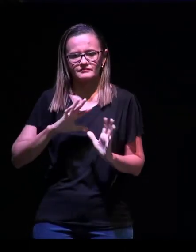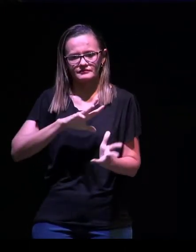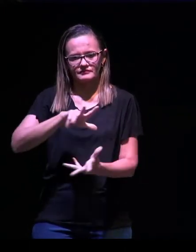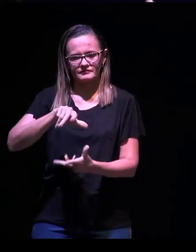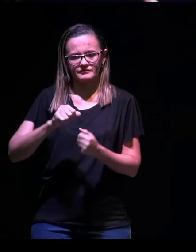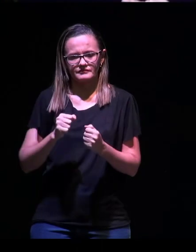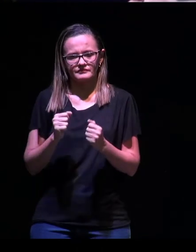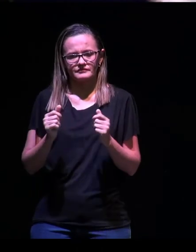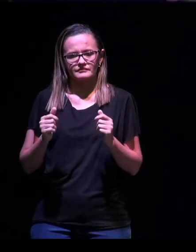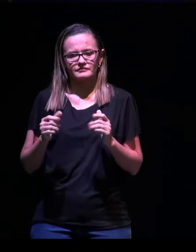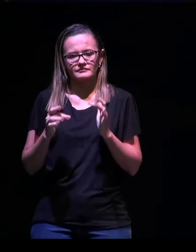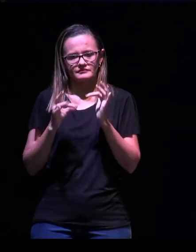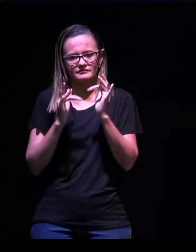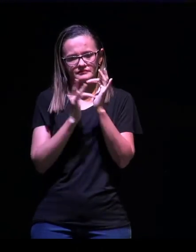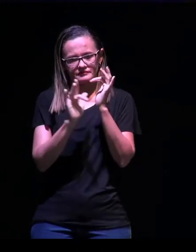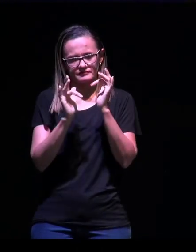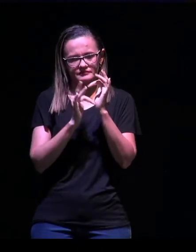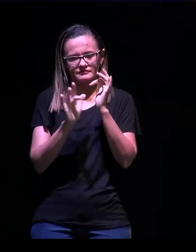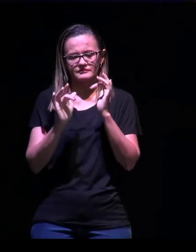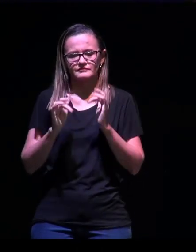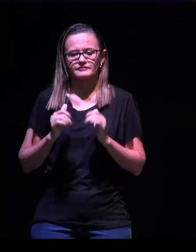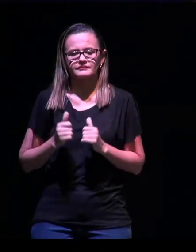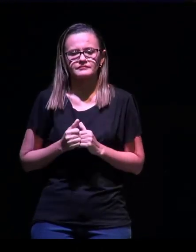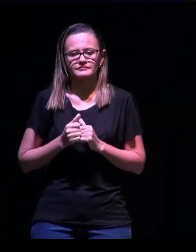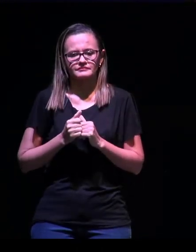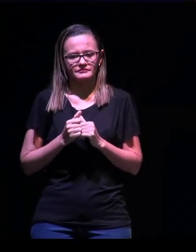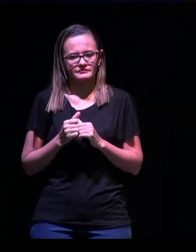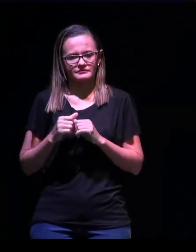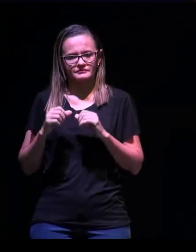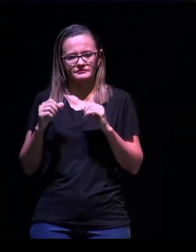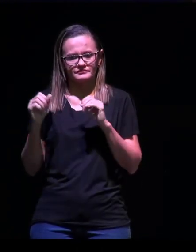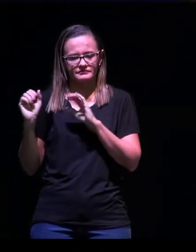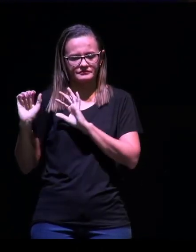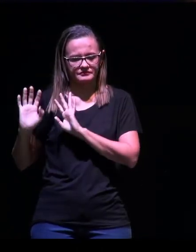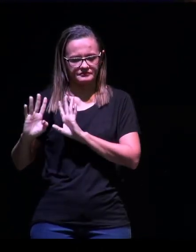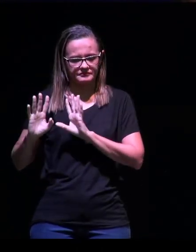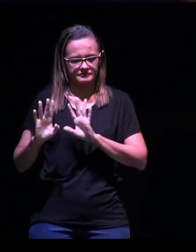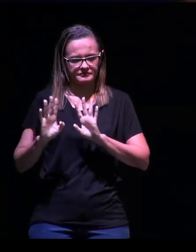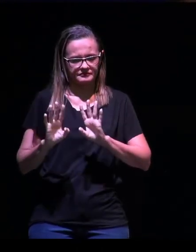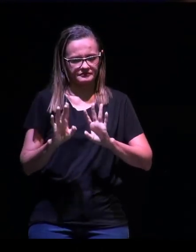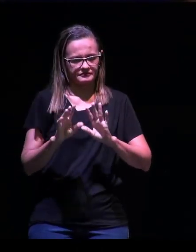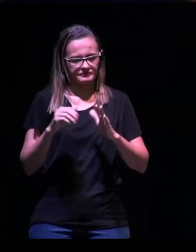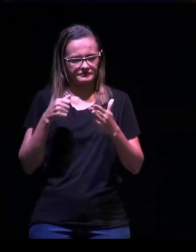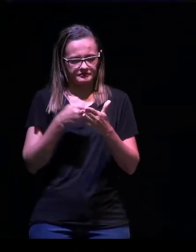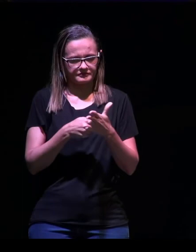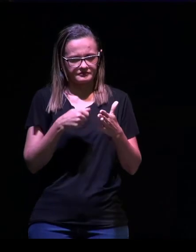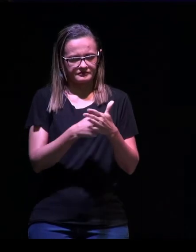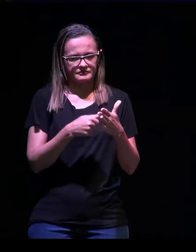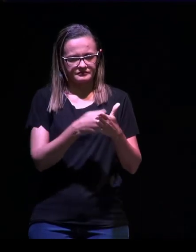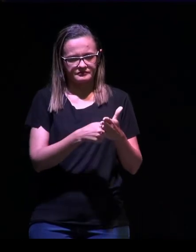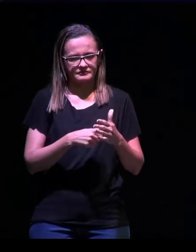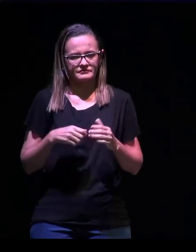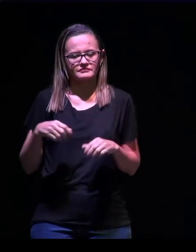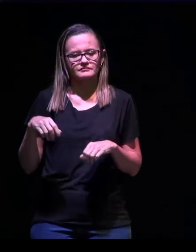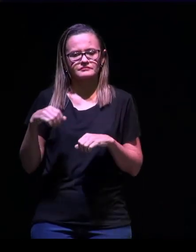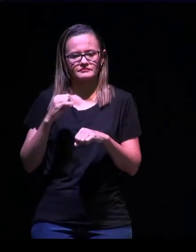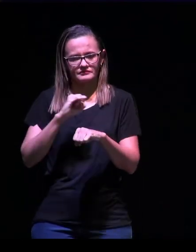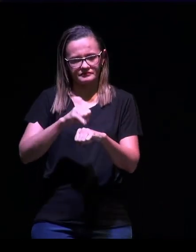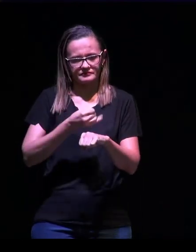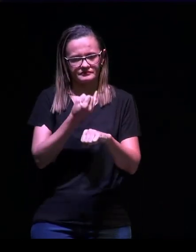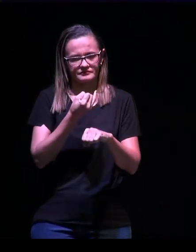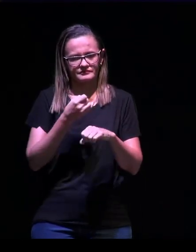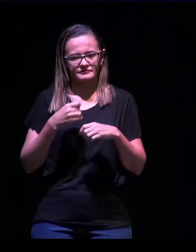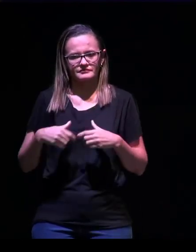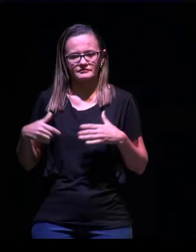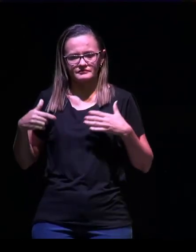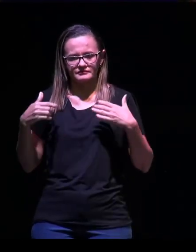vai reunir os maiores exércitos do mundo, e vão marchar para Jerusalém, guerra física, com helicópteros,